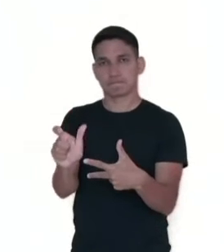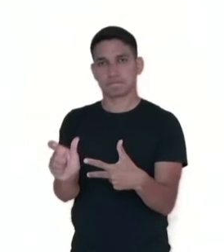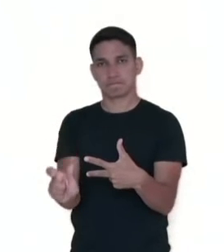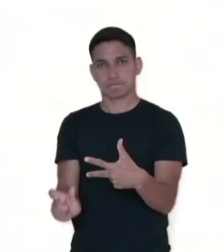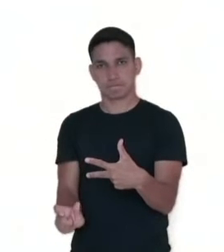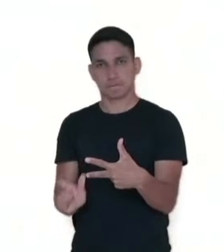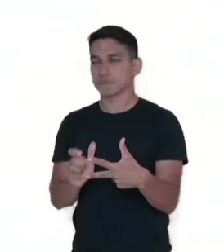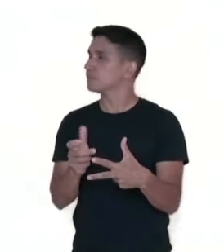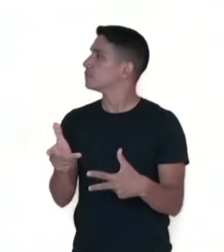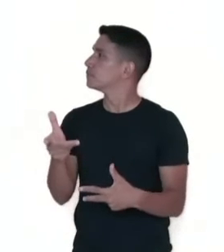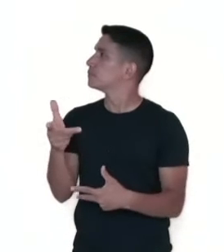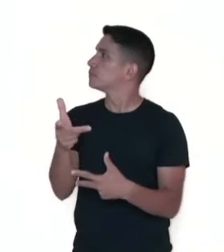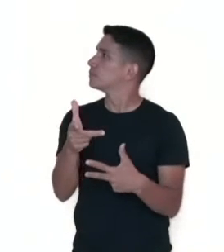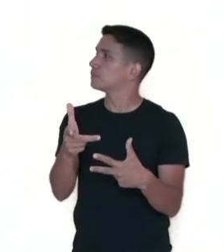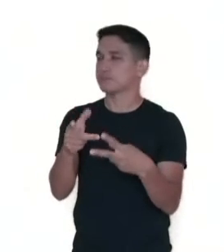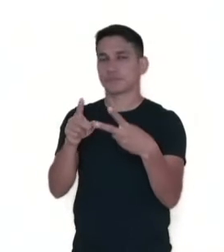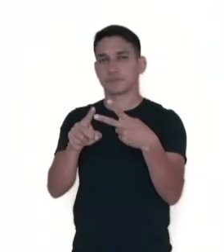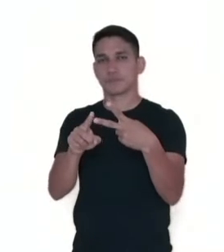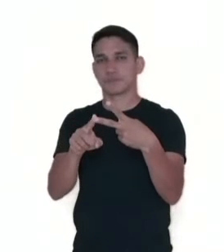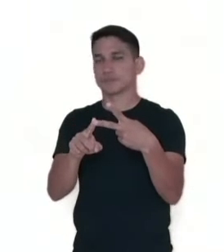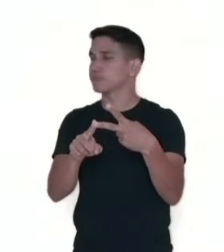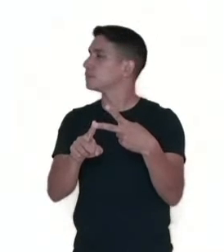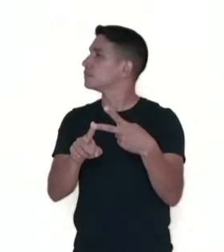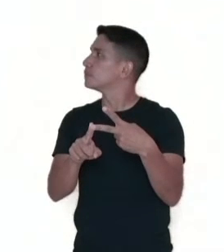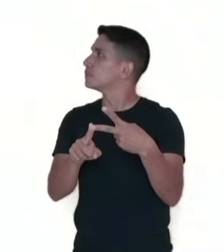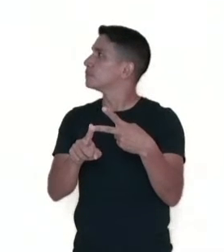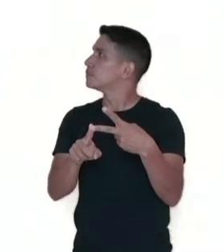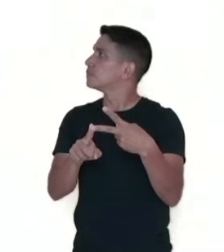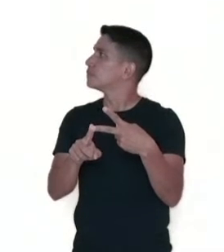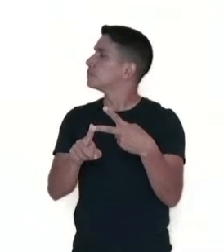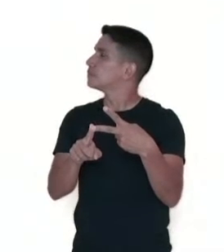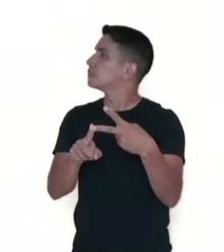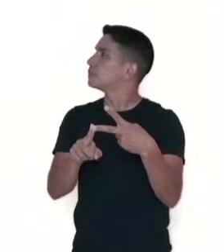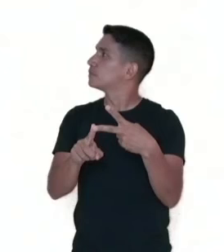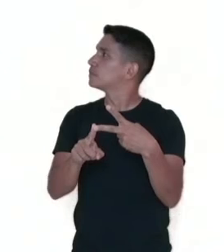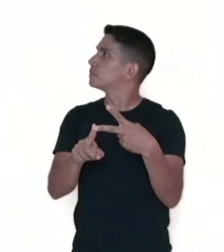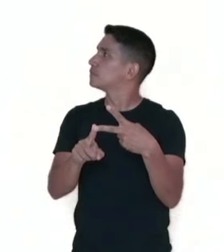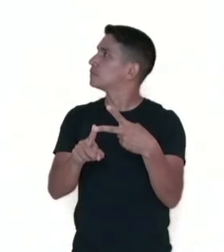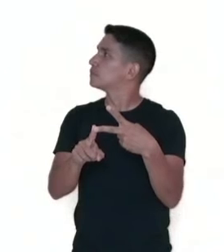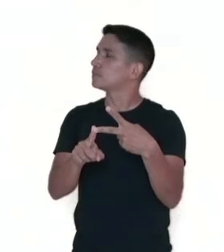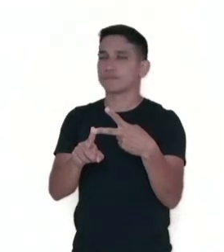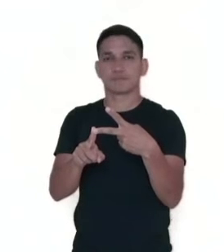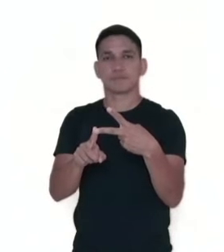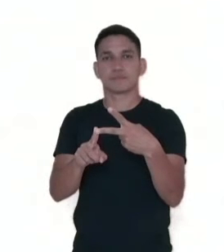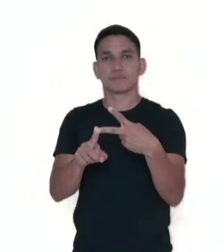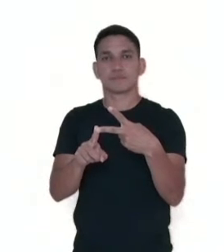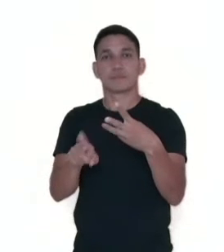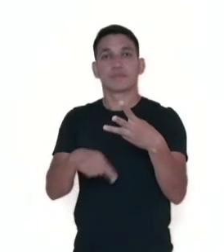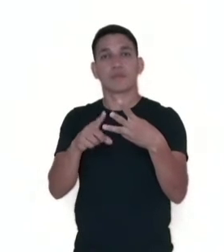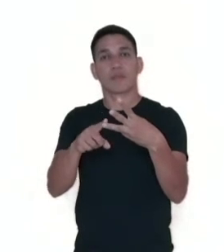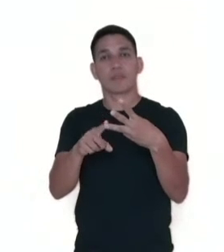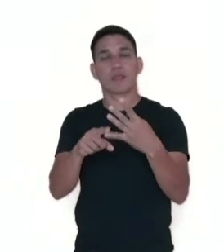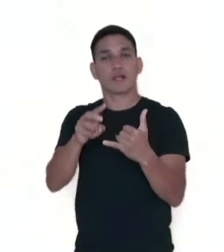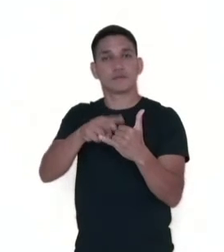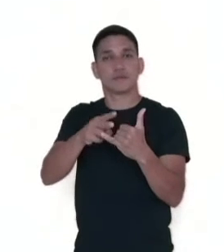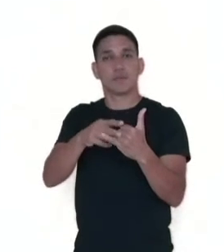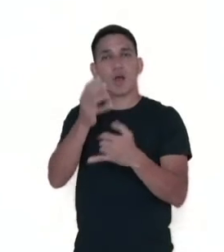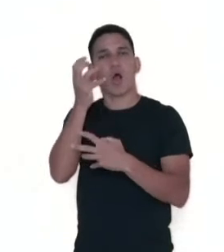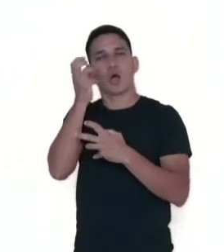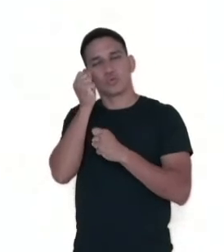nosotros, nosotras hacemos, vosotros, vosotras hacéis, ellos, ellas hacen. E o verbo